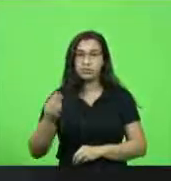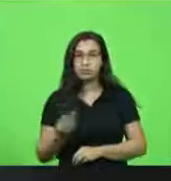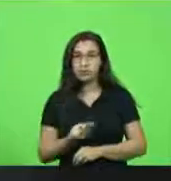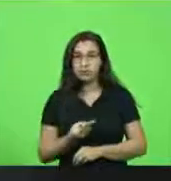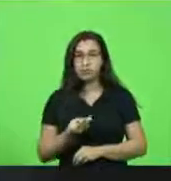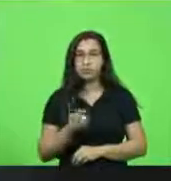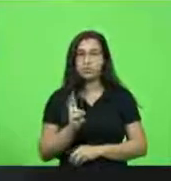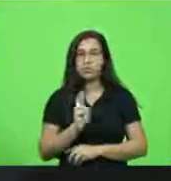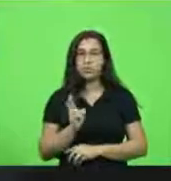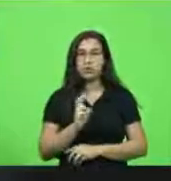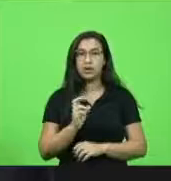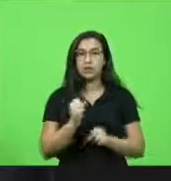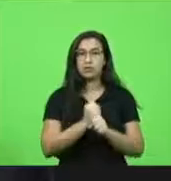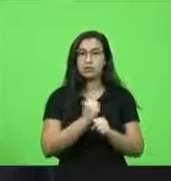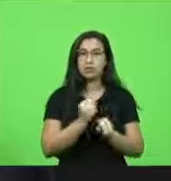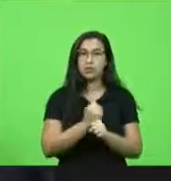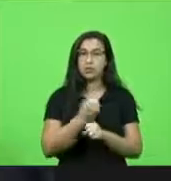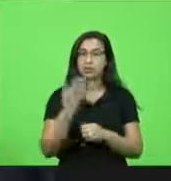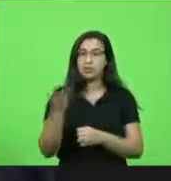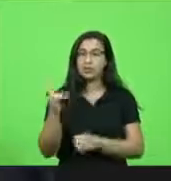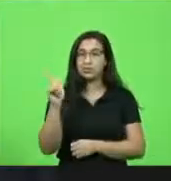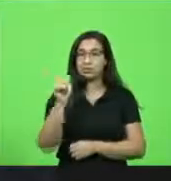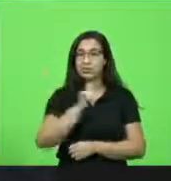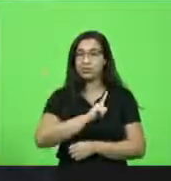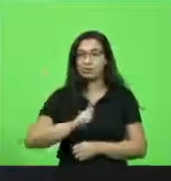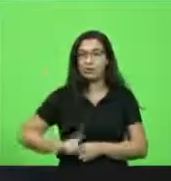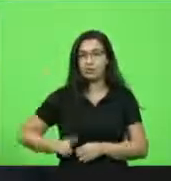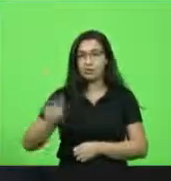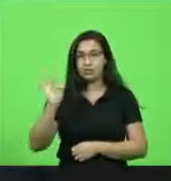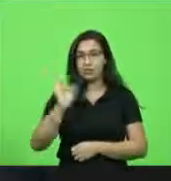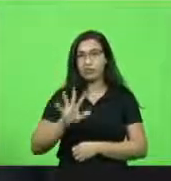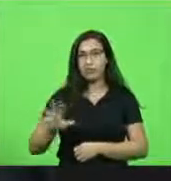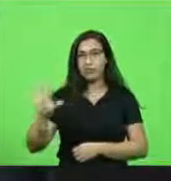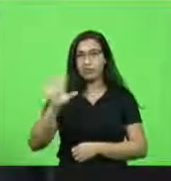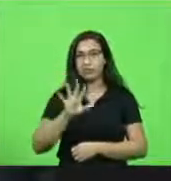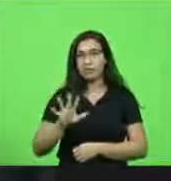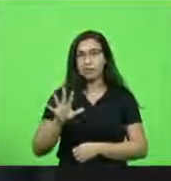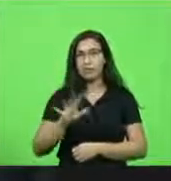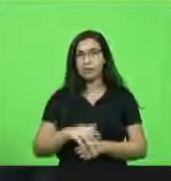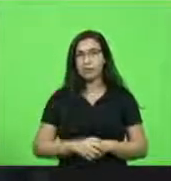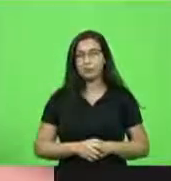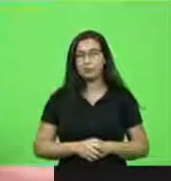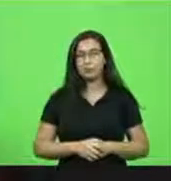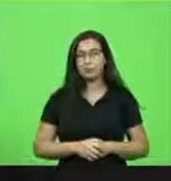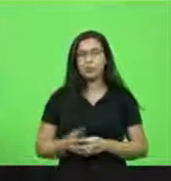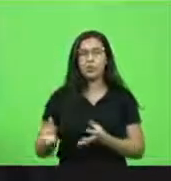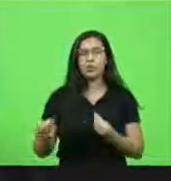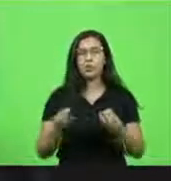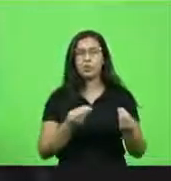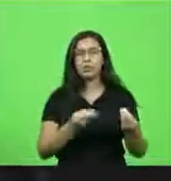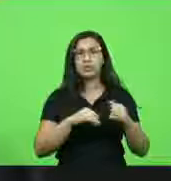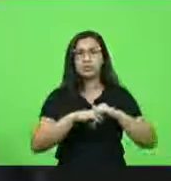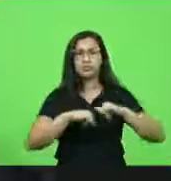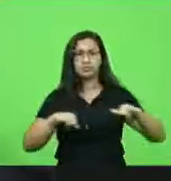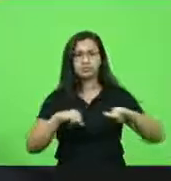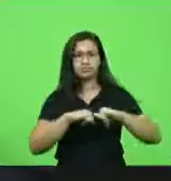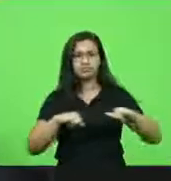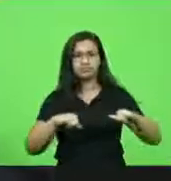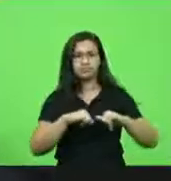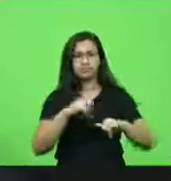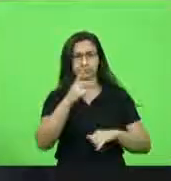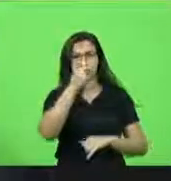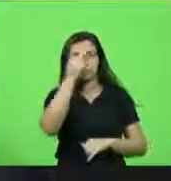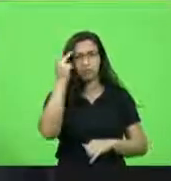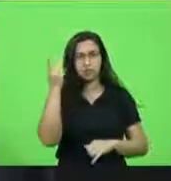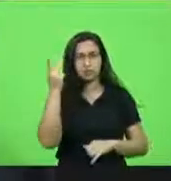governo federal. Eu recebi muitas manifestações na minha rede social de pessoas preocupadas com isso, porque as